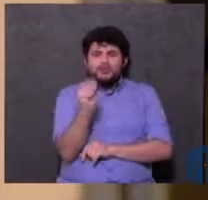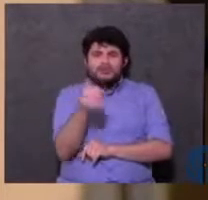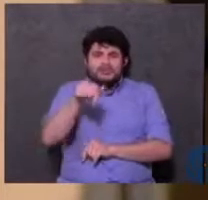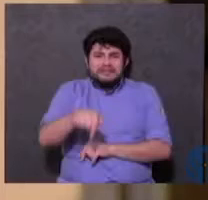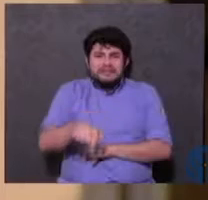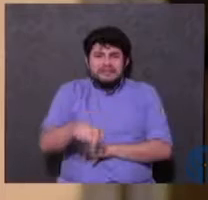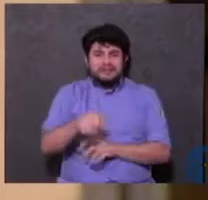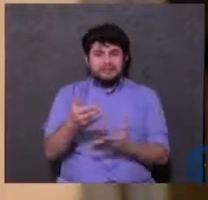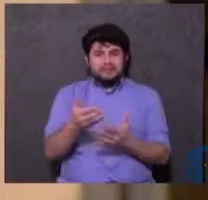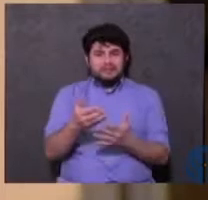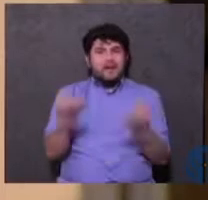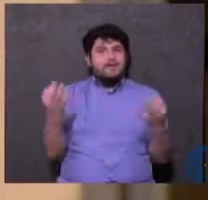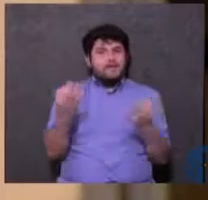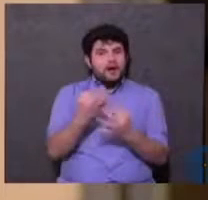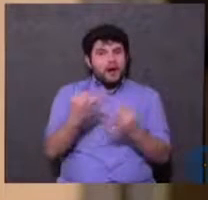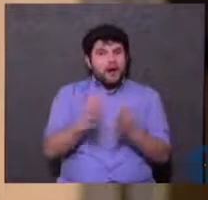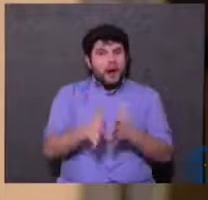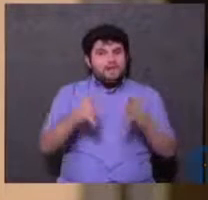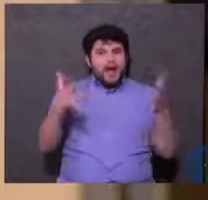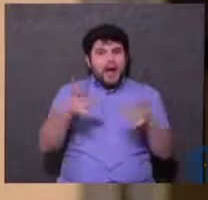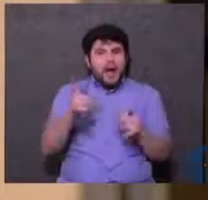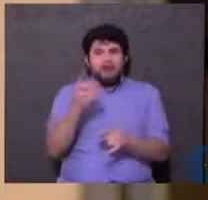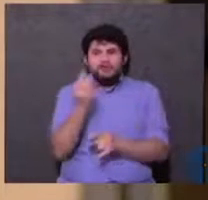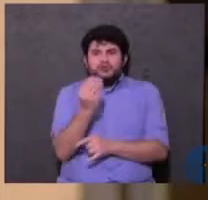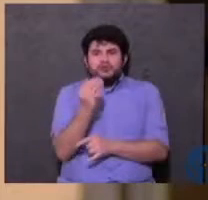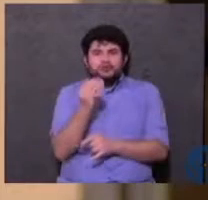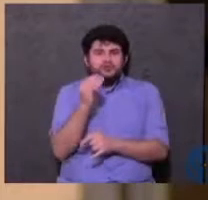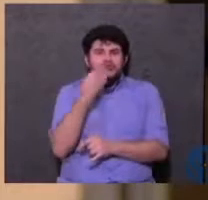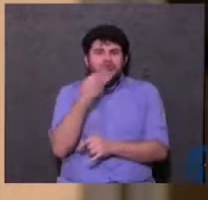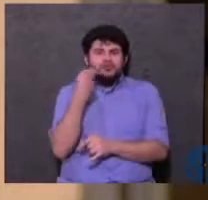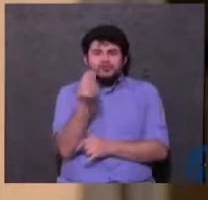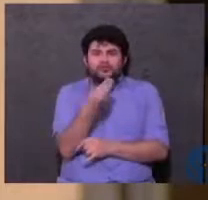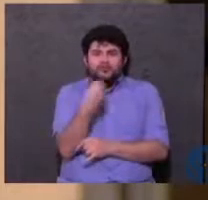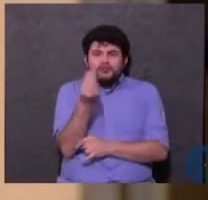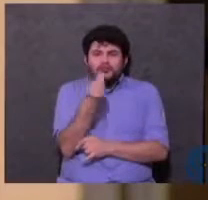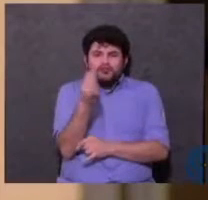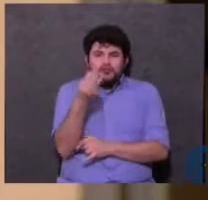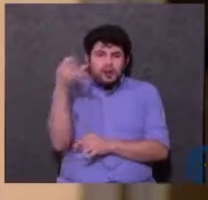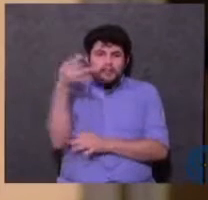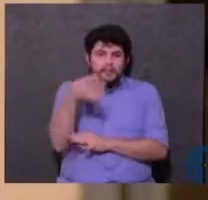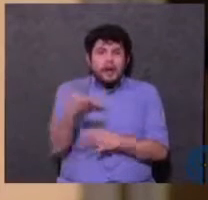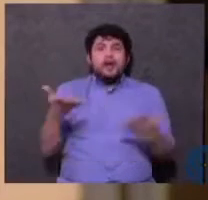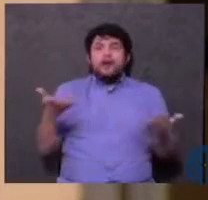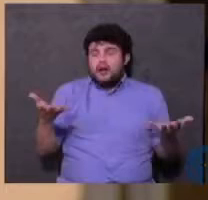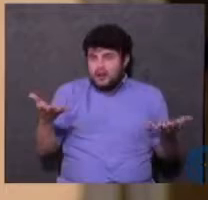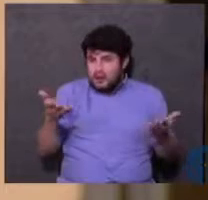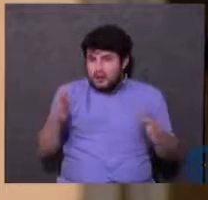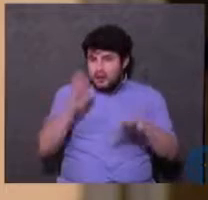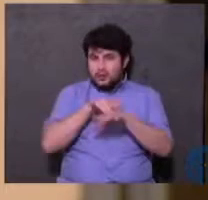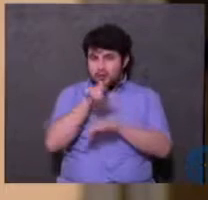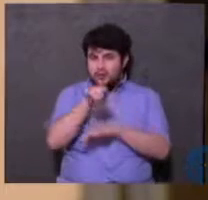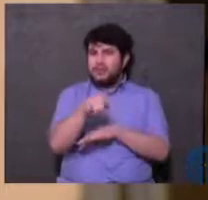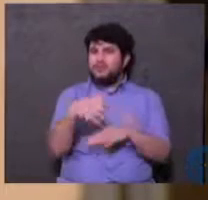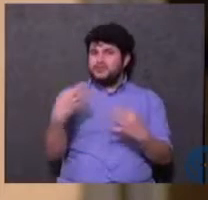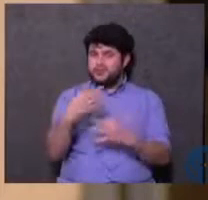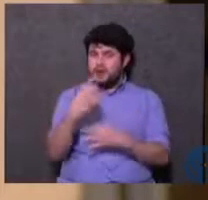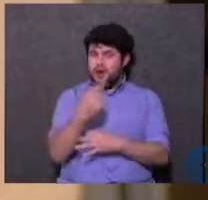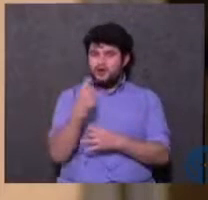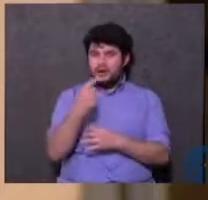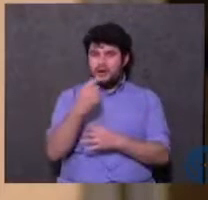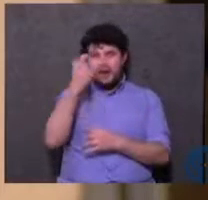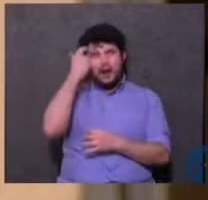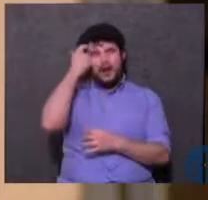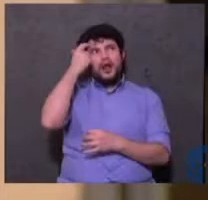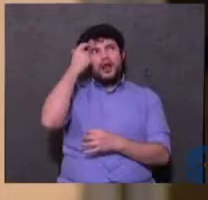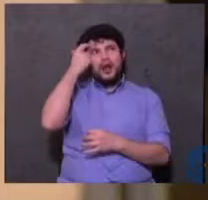muito maiores do que a pequenez da sua tenra idade. E diante de tudo isto, tomamos a